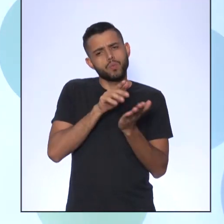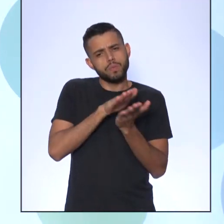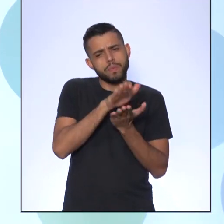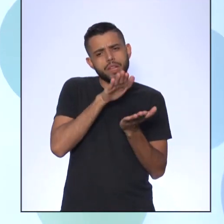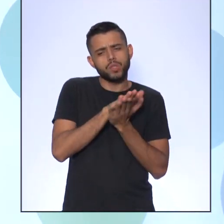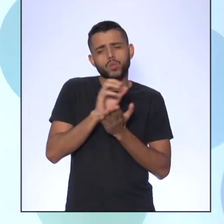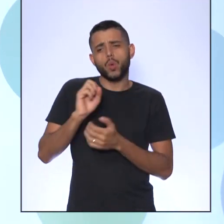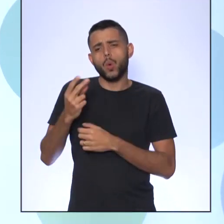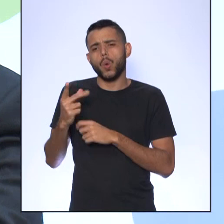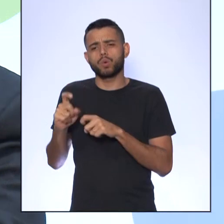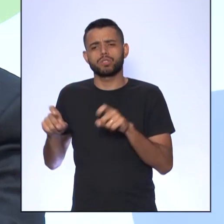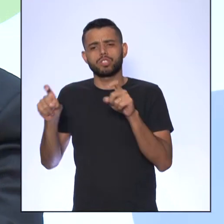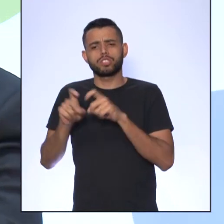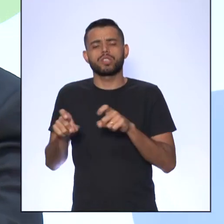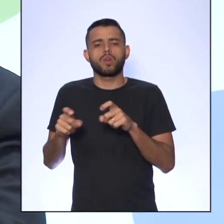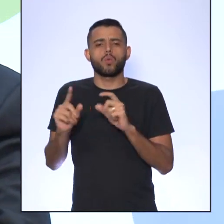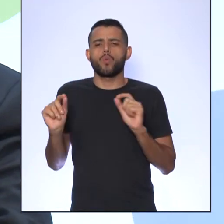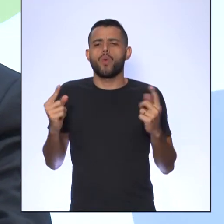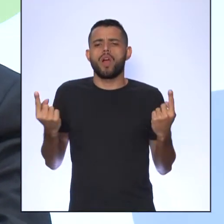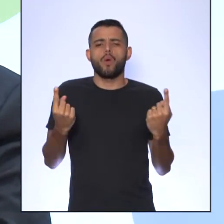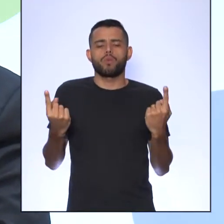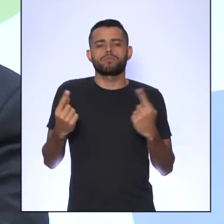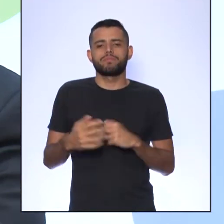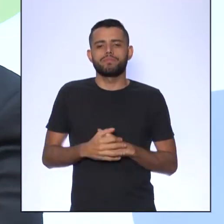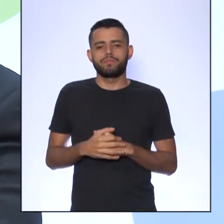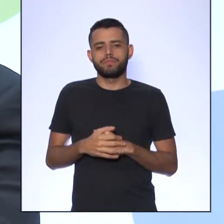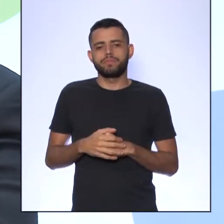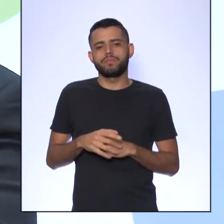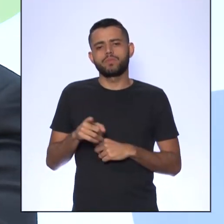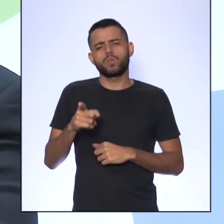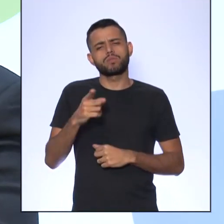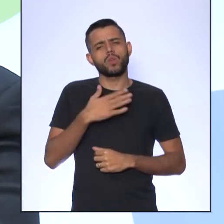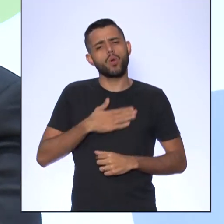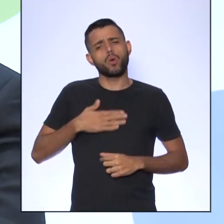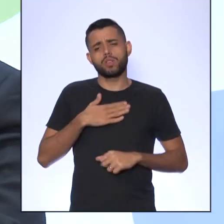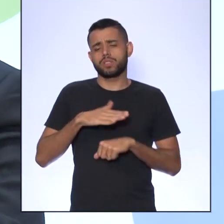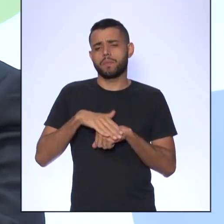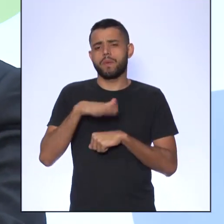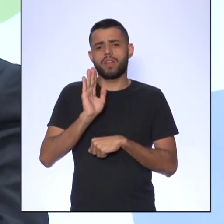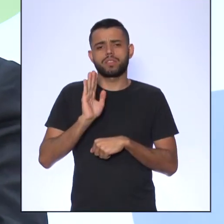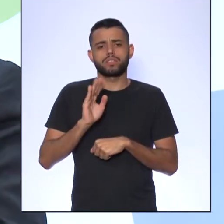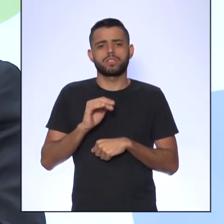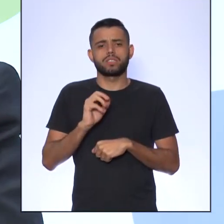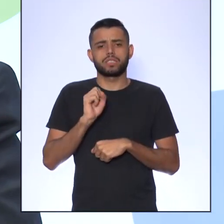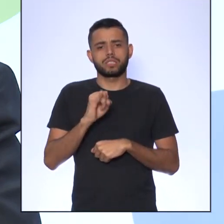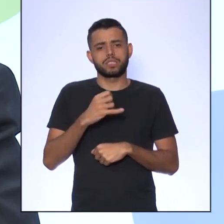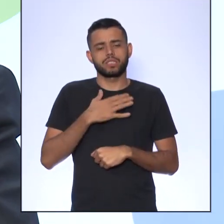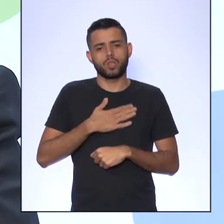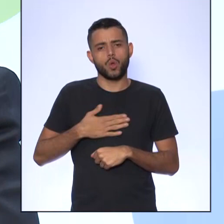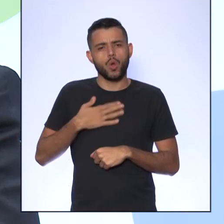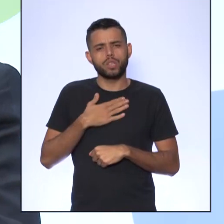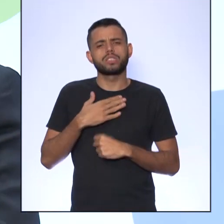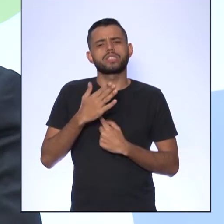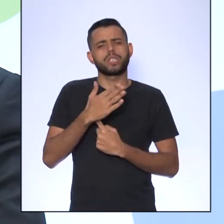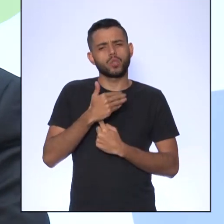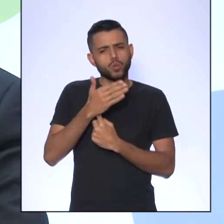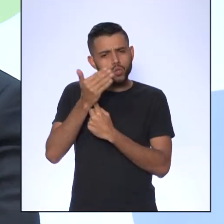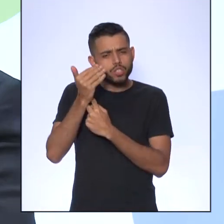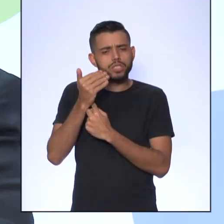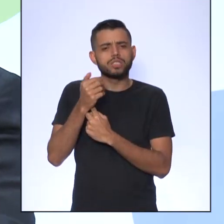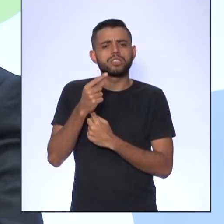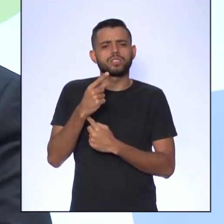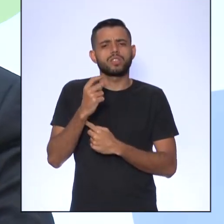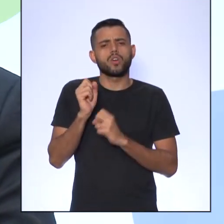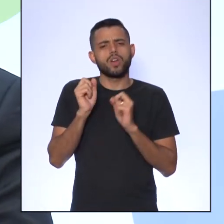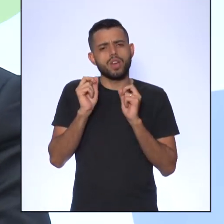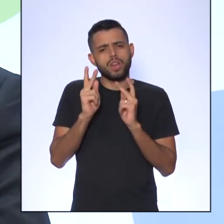no digital? Eu tenho respondido naquele que for mais confortável para você. Se você gosta de tecnologia, se você é